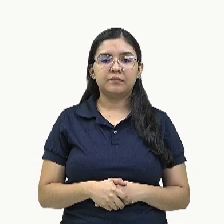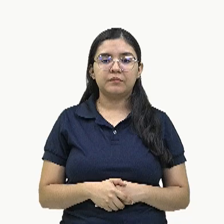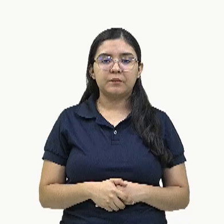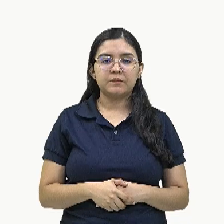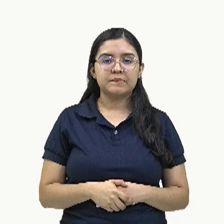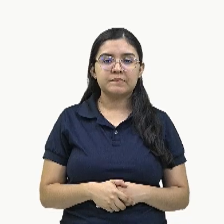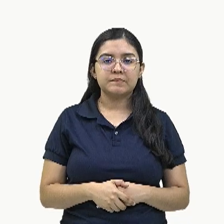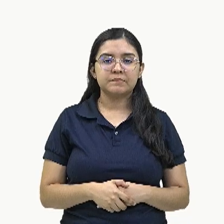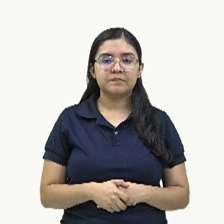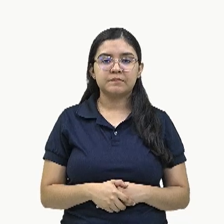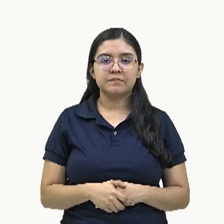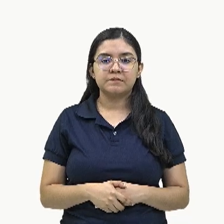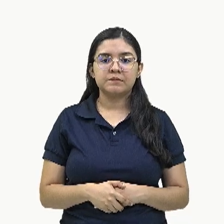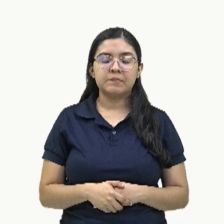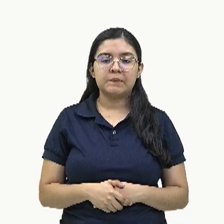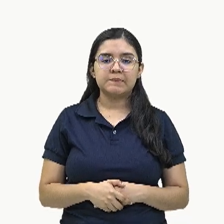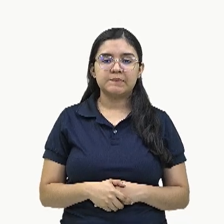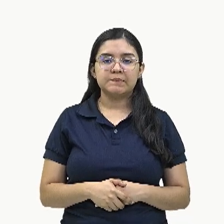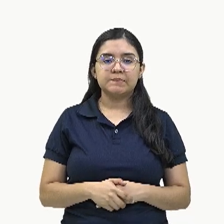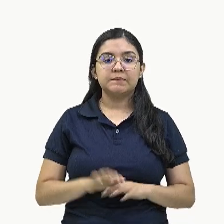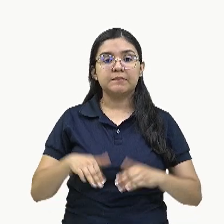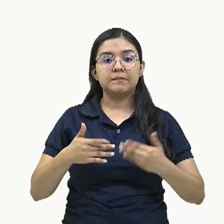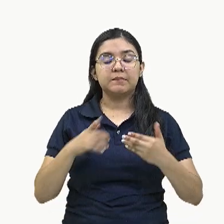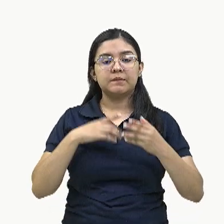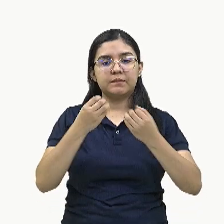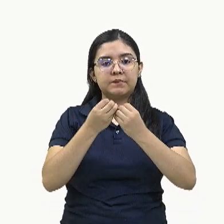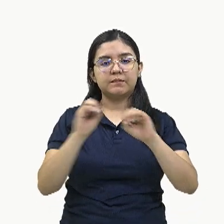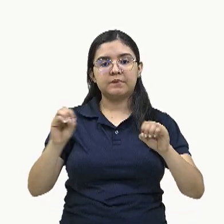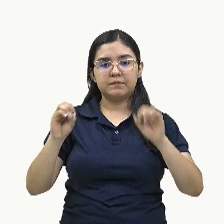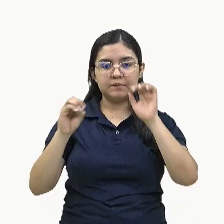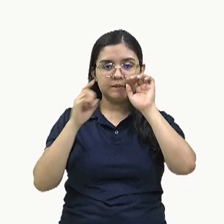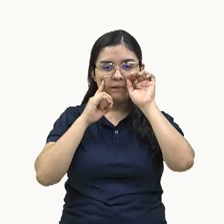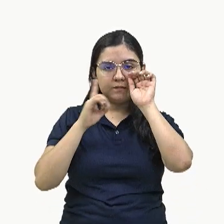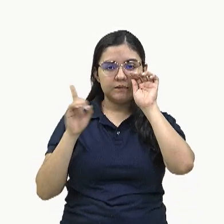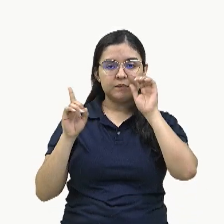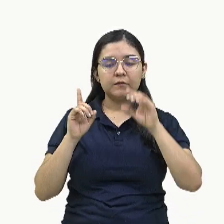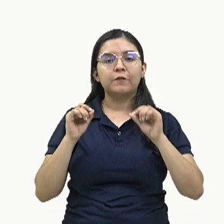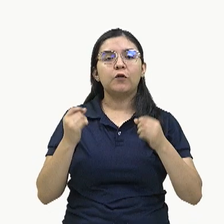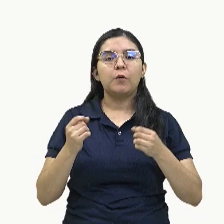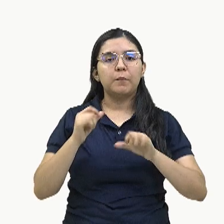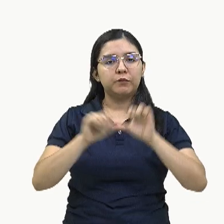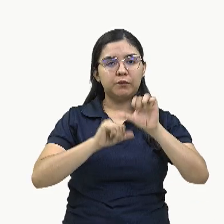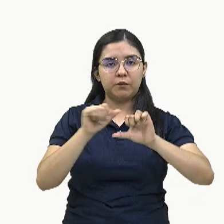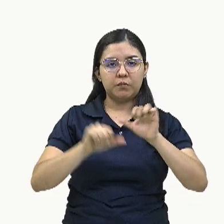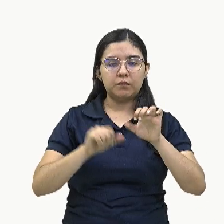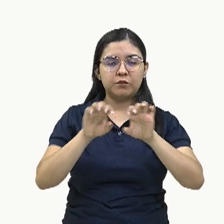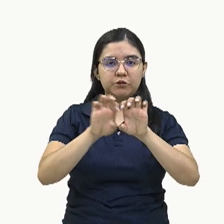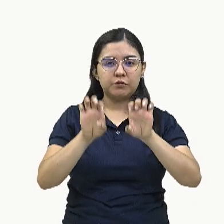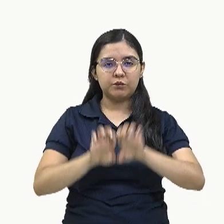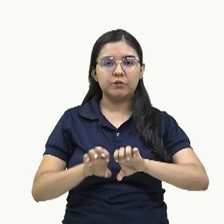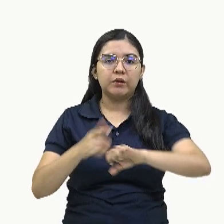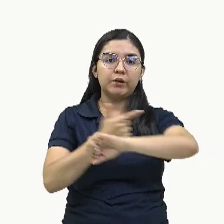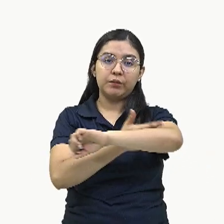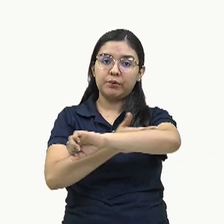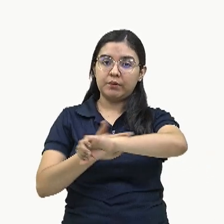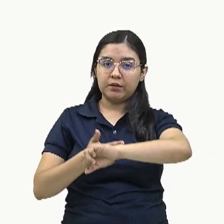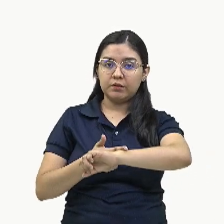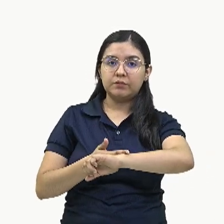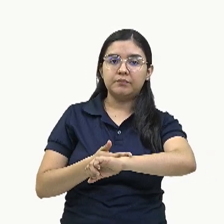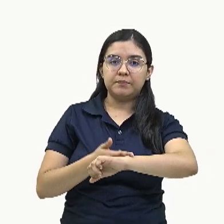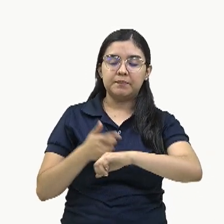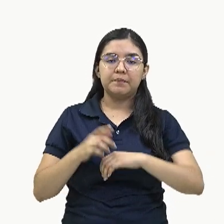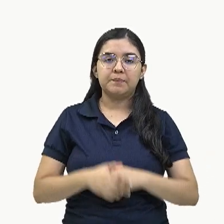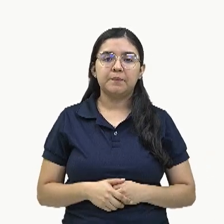lugar, certo? Ó, então minha oração ficou mais educada, né? O pedido mudou de tom,